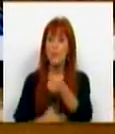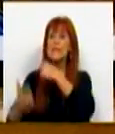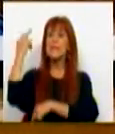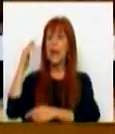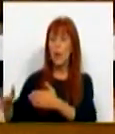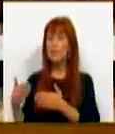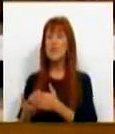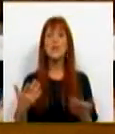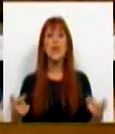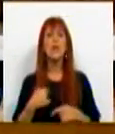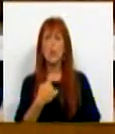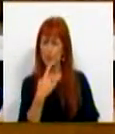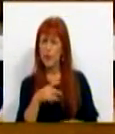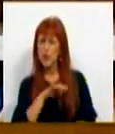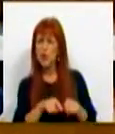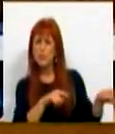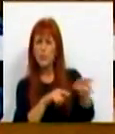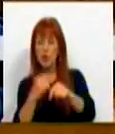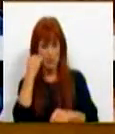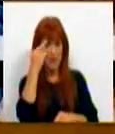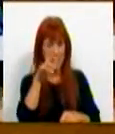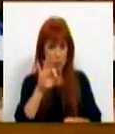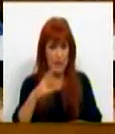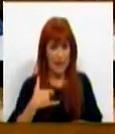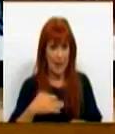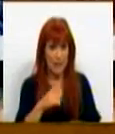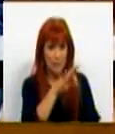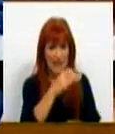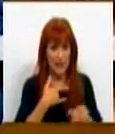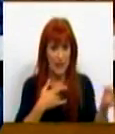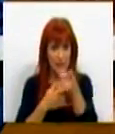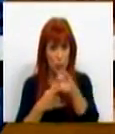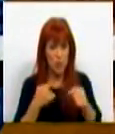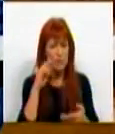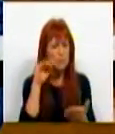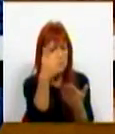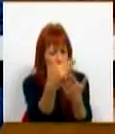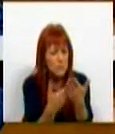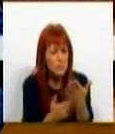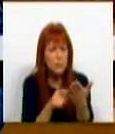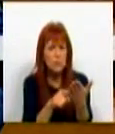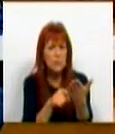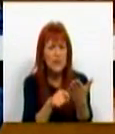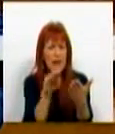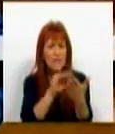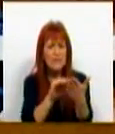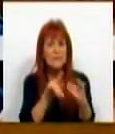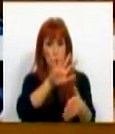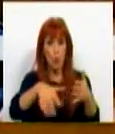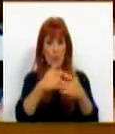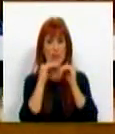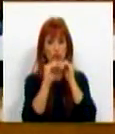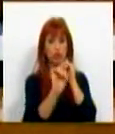passado. E então eu sugiro aos senhores deputados, em particular do CDS e do PSD, que confrontem o que lá estava nesse programa